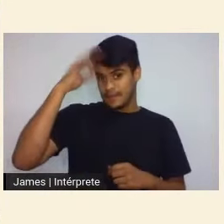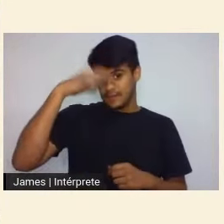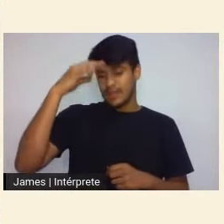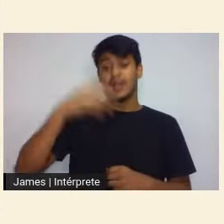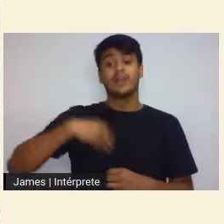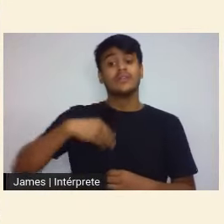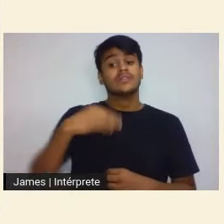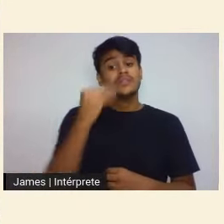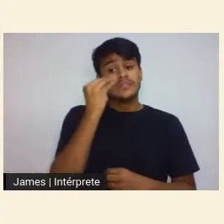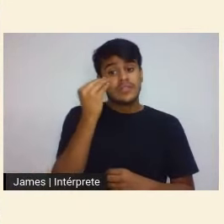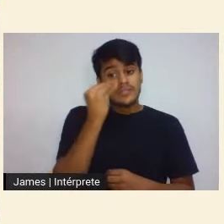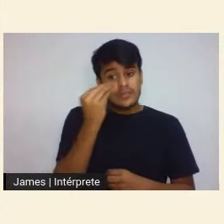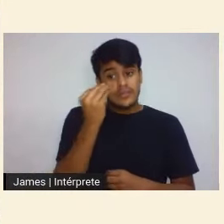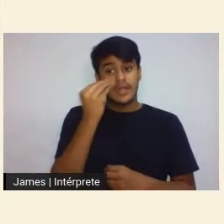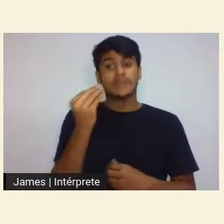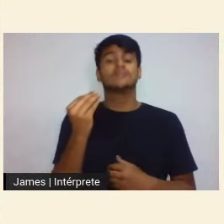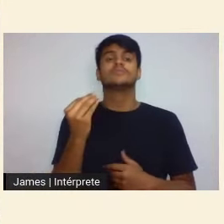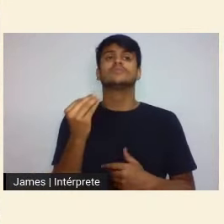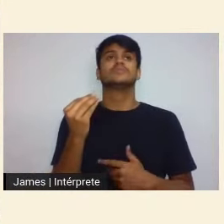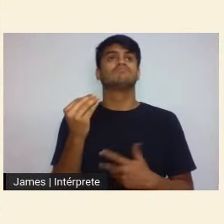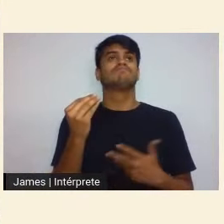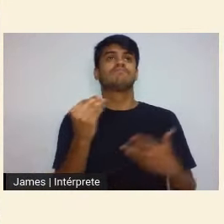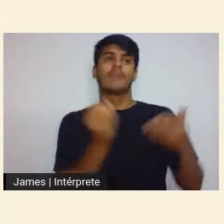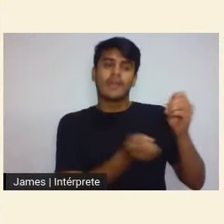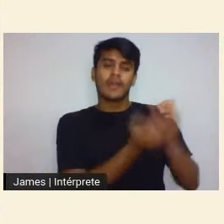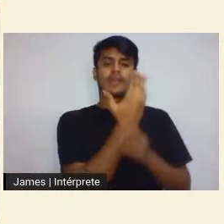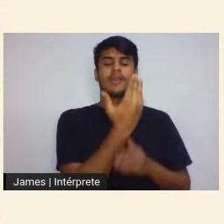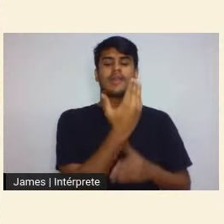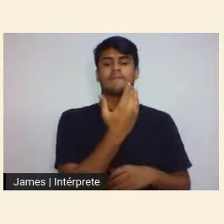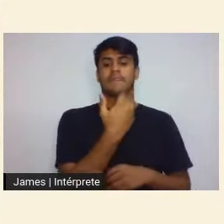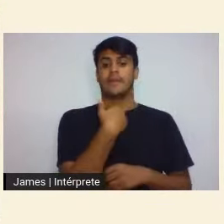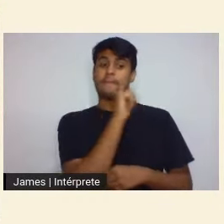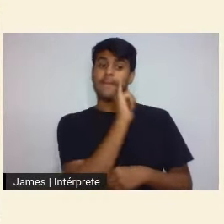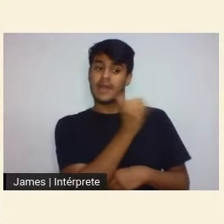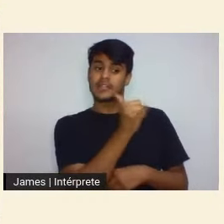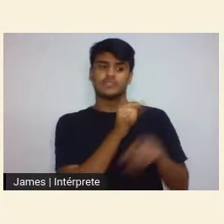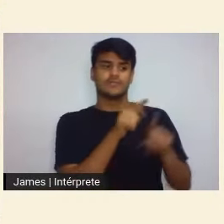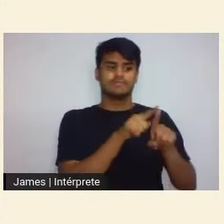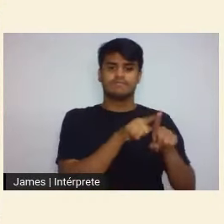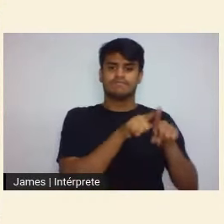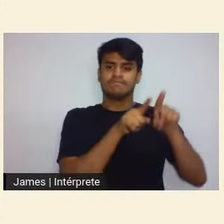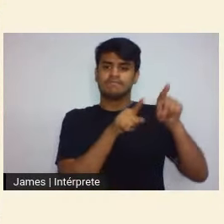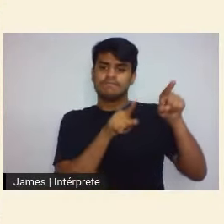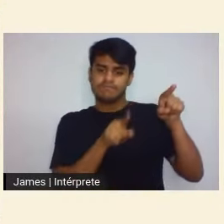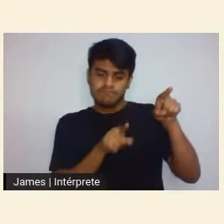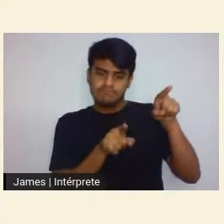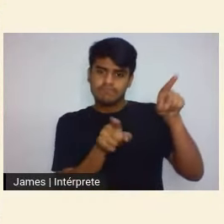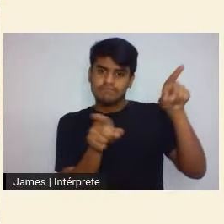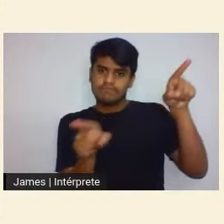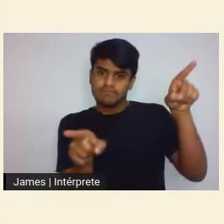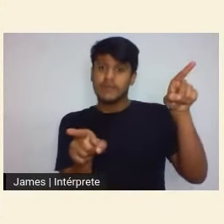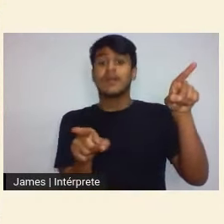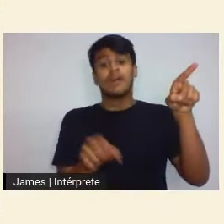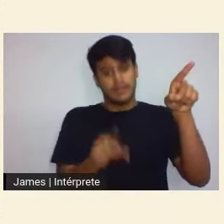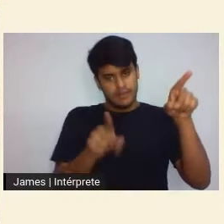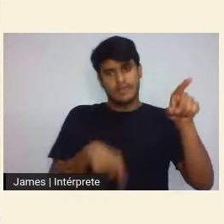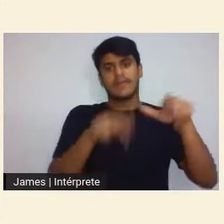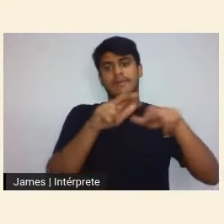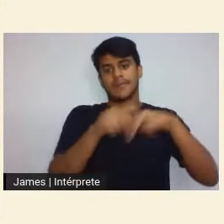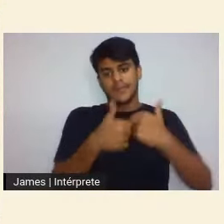portanto, né, construir a narrativa alternativa, né, através do